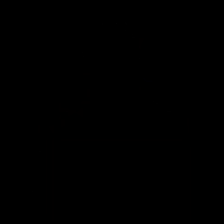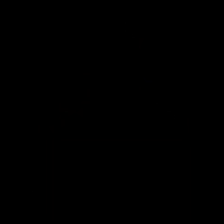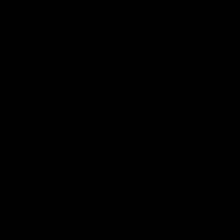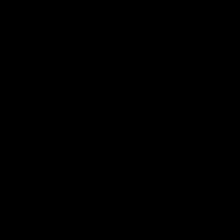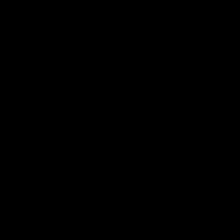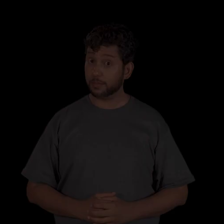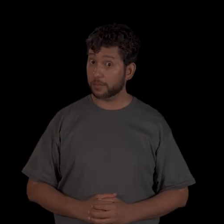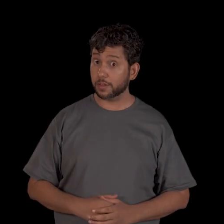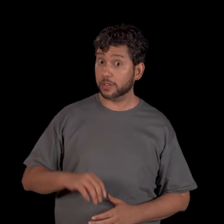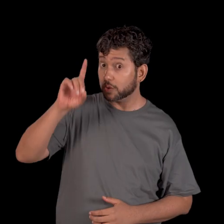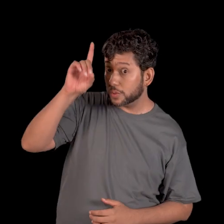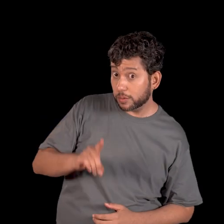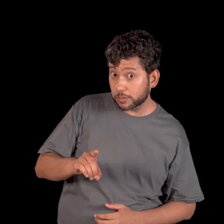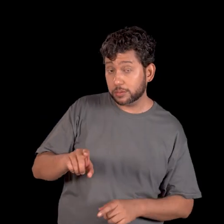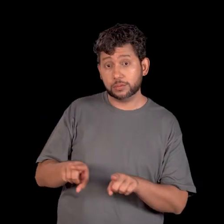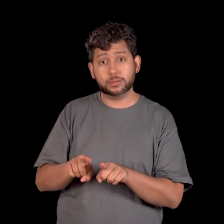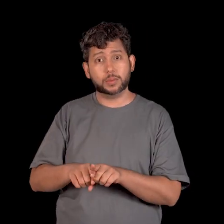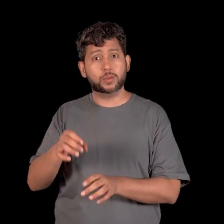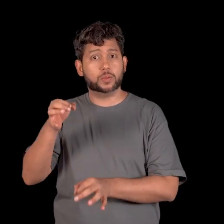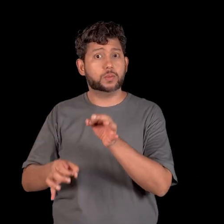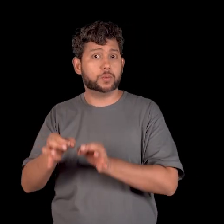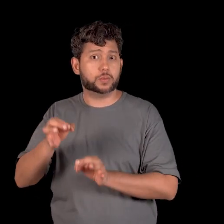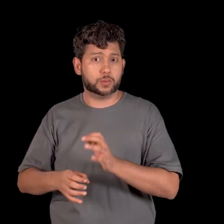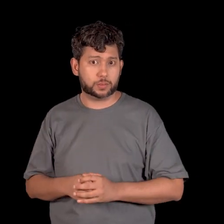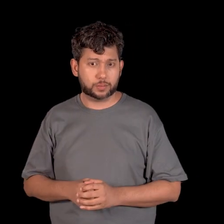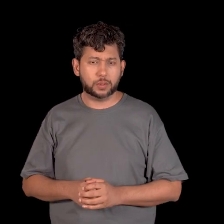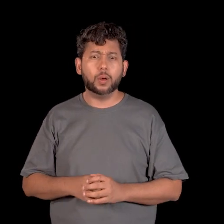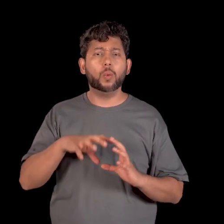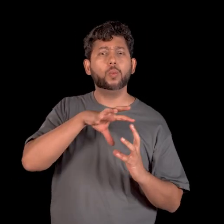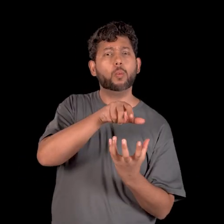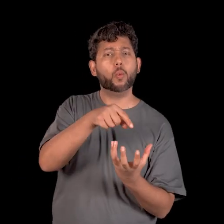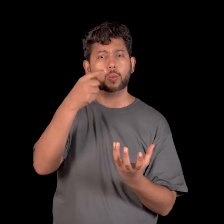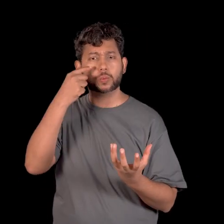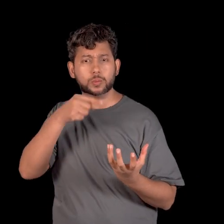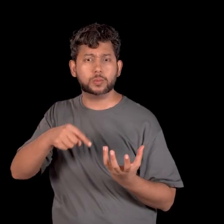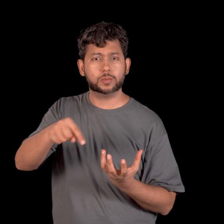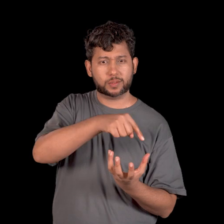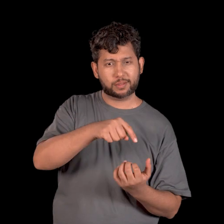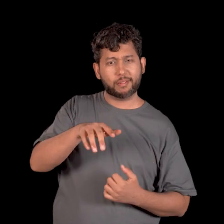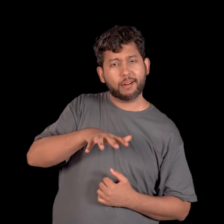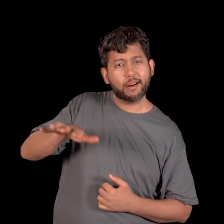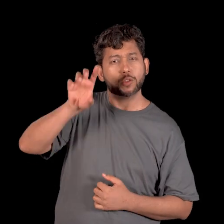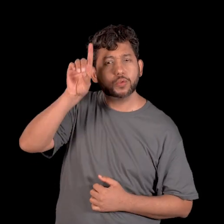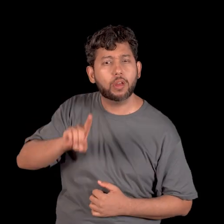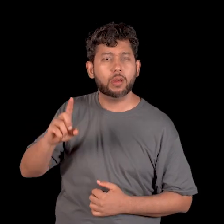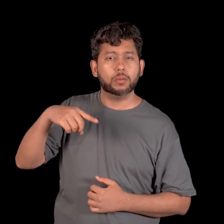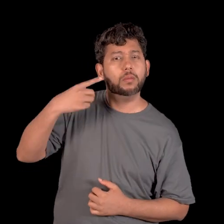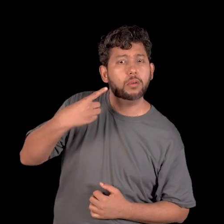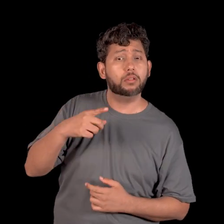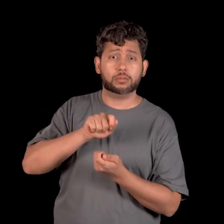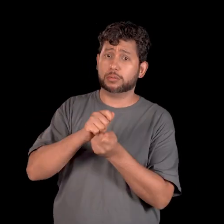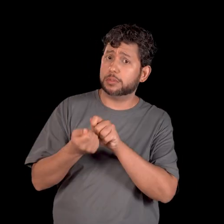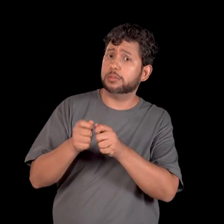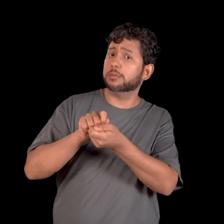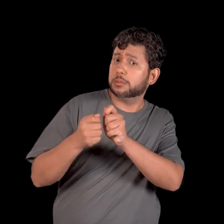indígenas. O direito e a justiça. O direito, na sua essência em diferentes partes do mundo, está